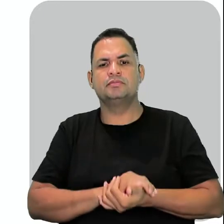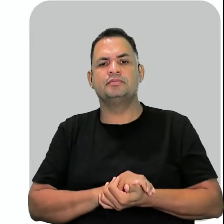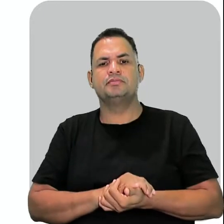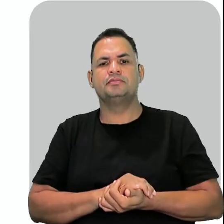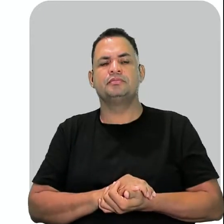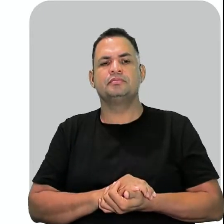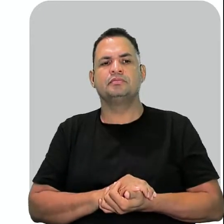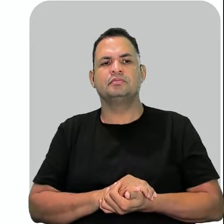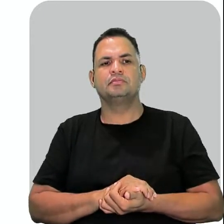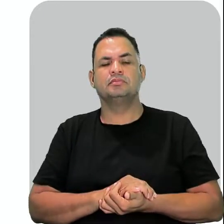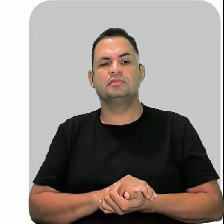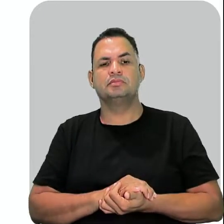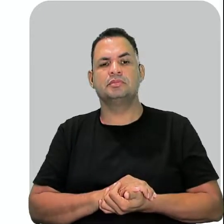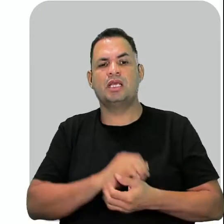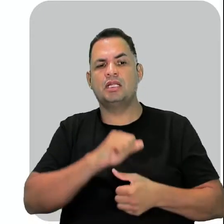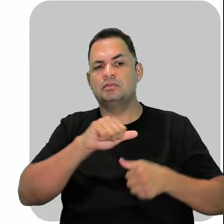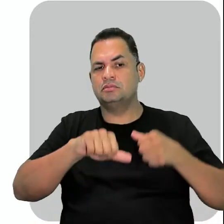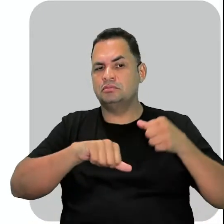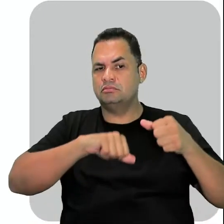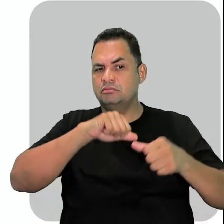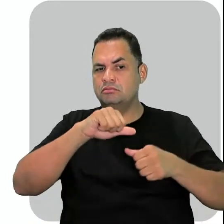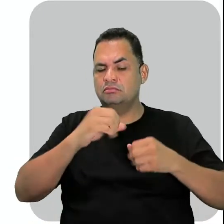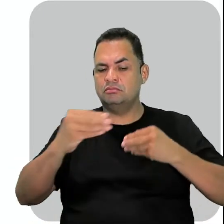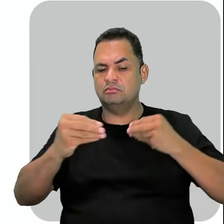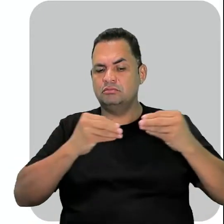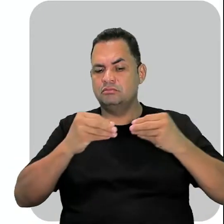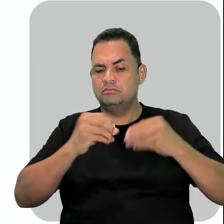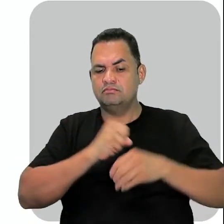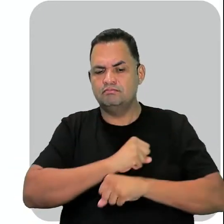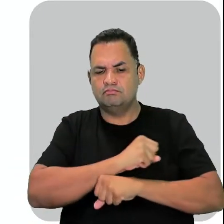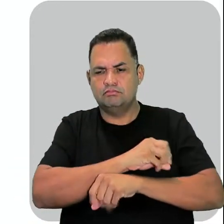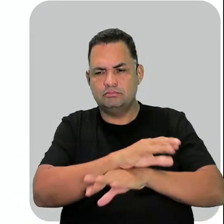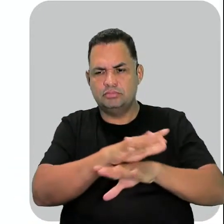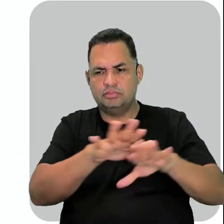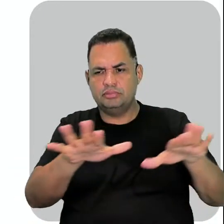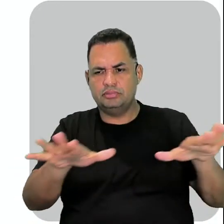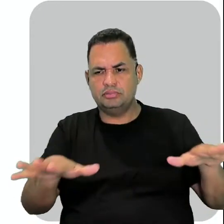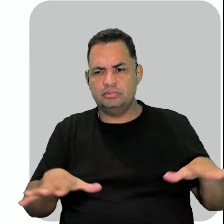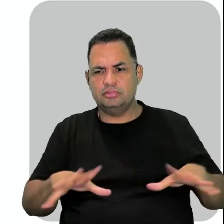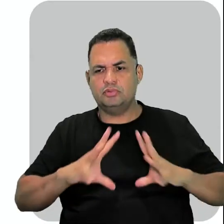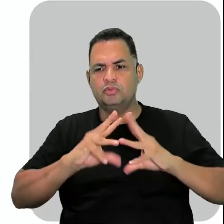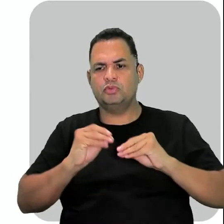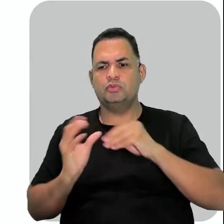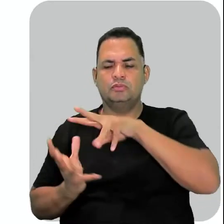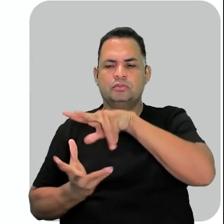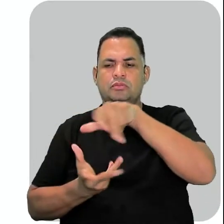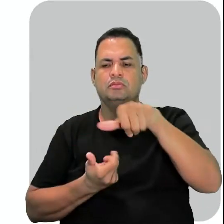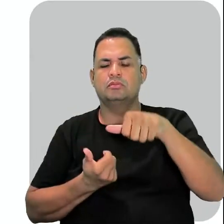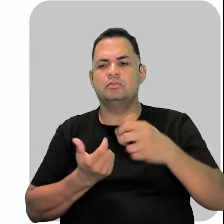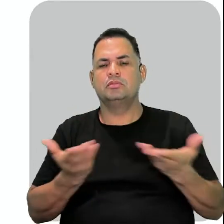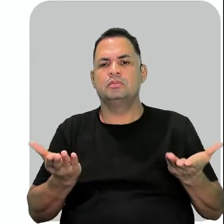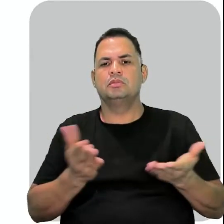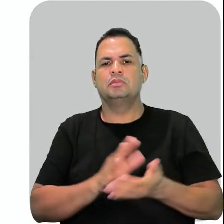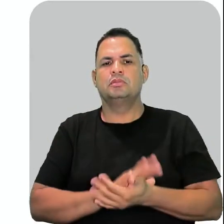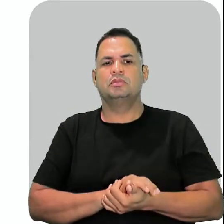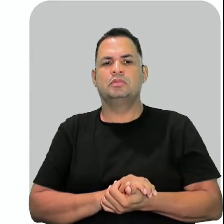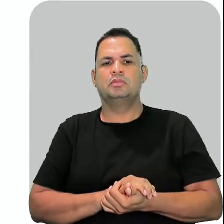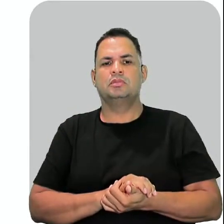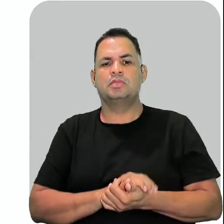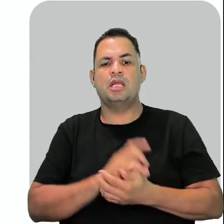em si, ele se tornou muito abrangente em todo o mundo, tanto que hoje ele é uma questão